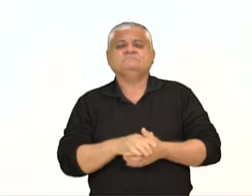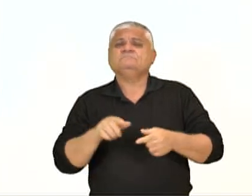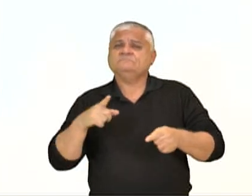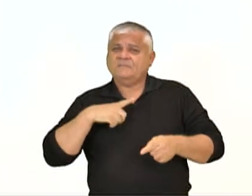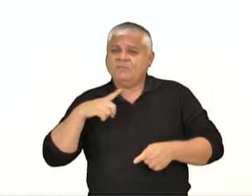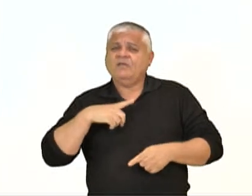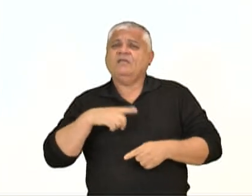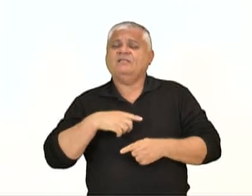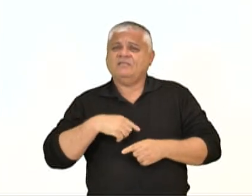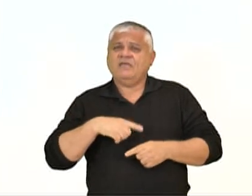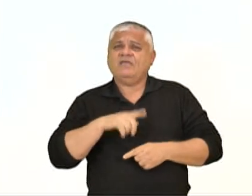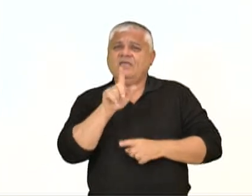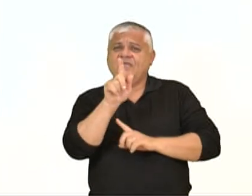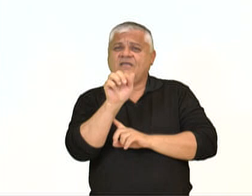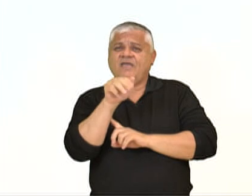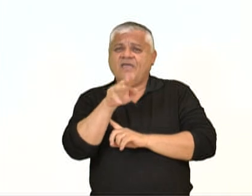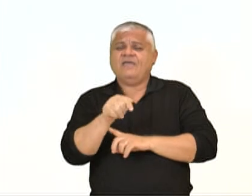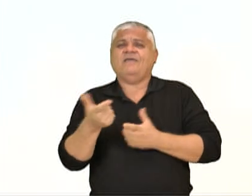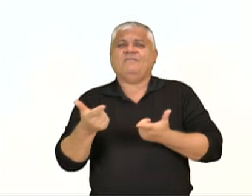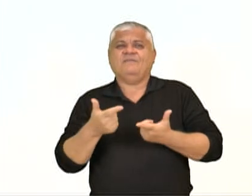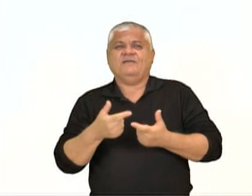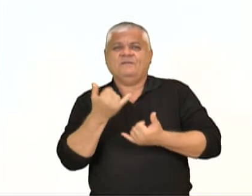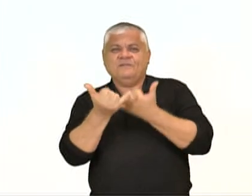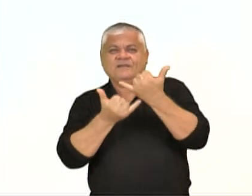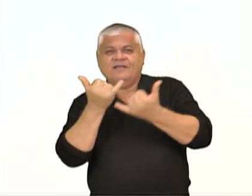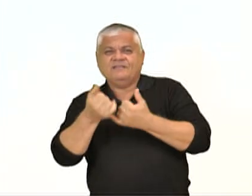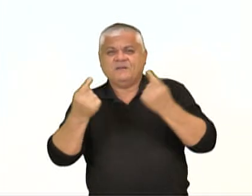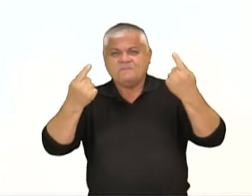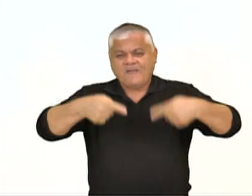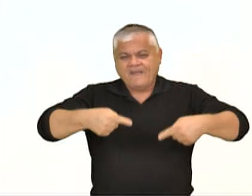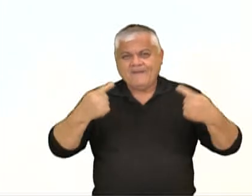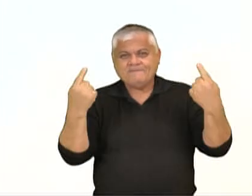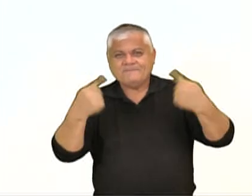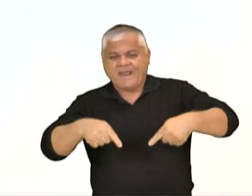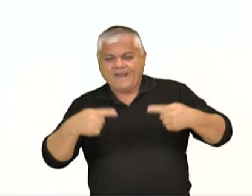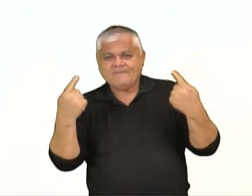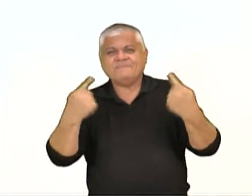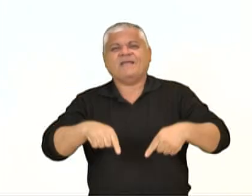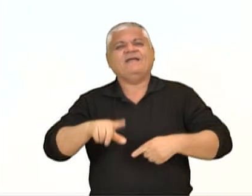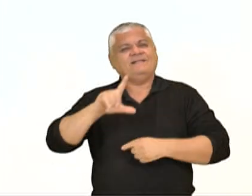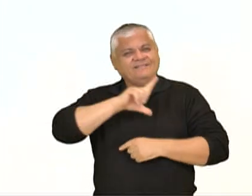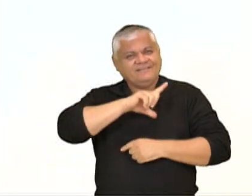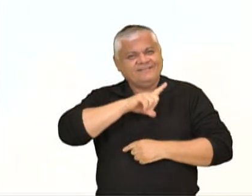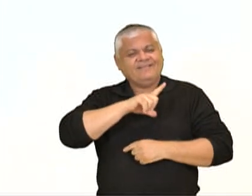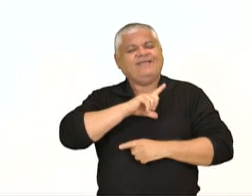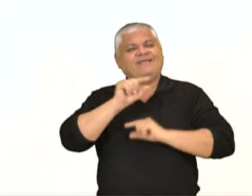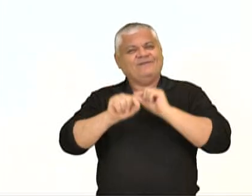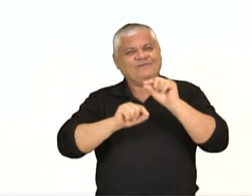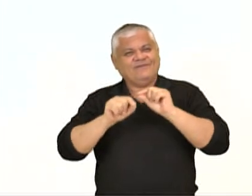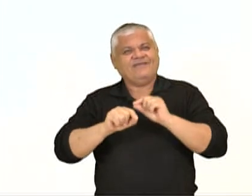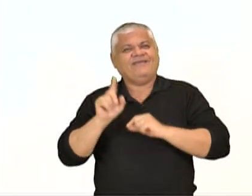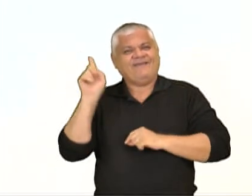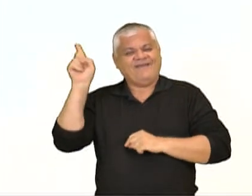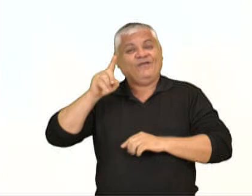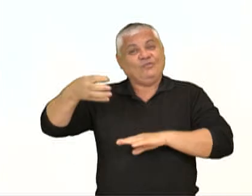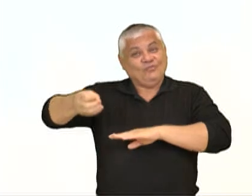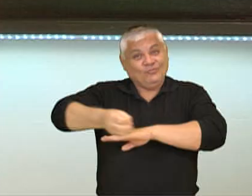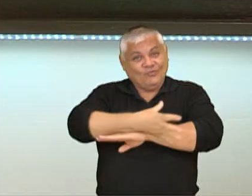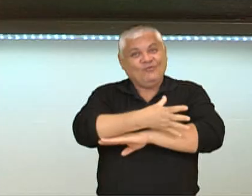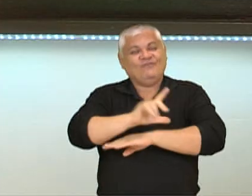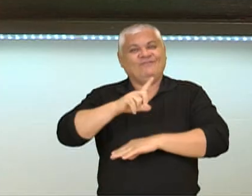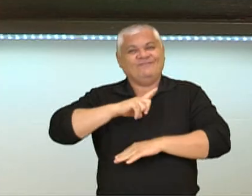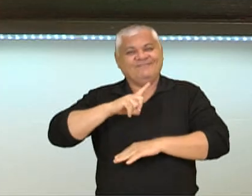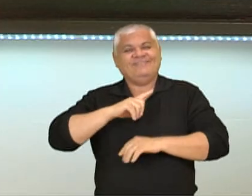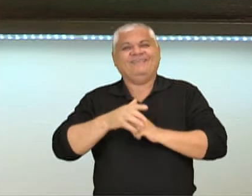trouxe alguns aqui, o Just Dance, Dance Central, então tem vários aqui, a professora trouxe alguns, tá? Que são esses mais modernos, que